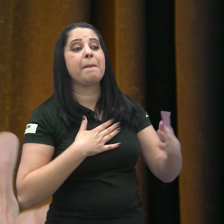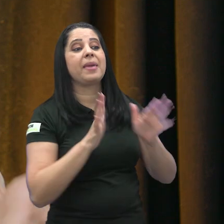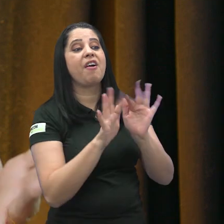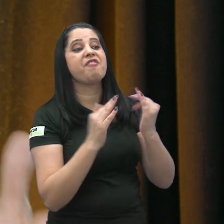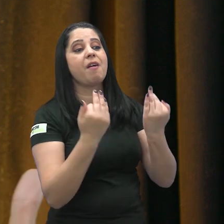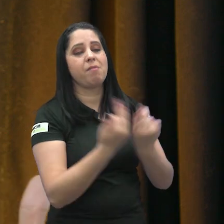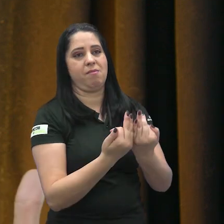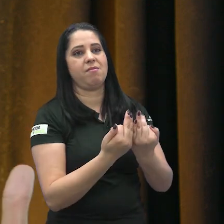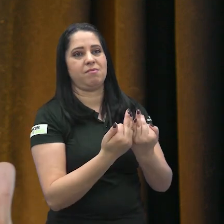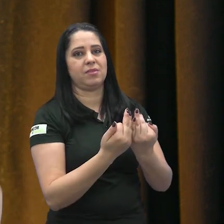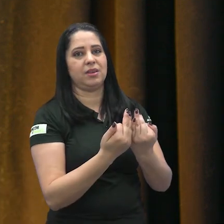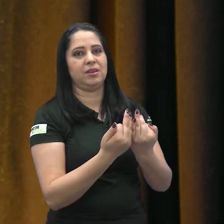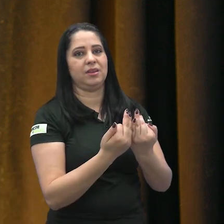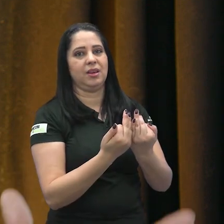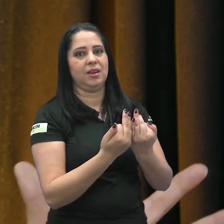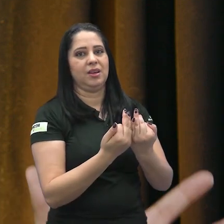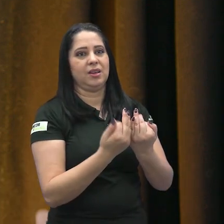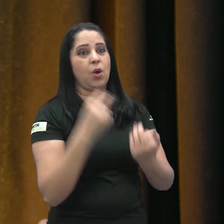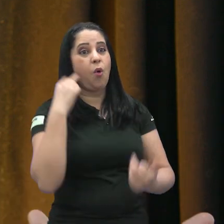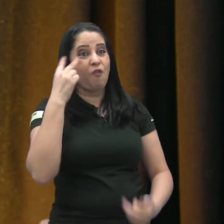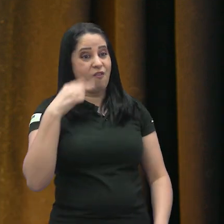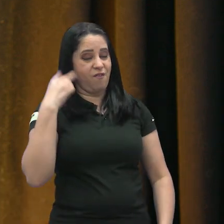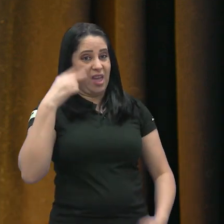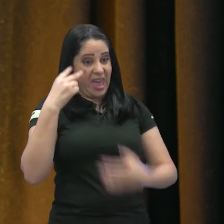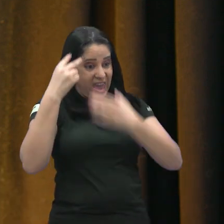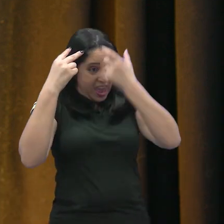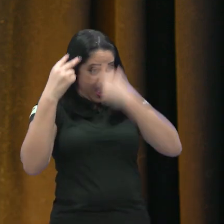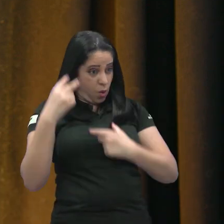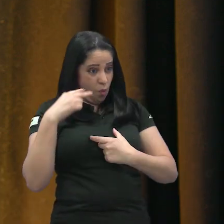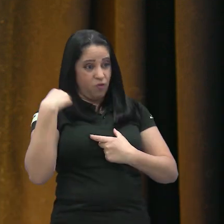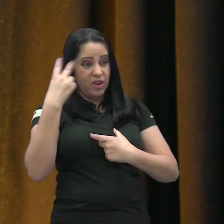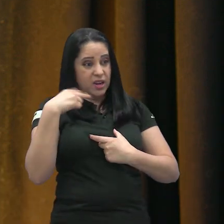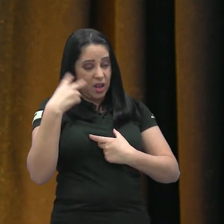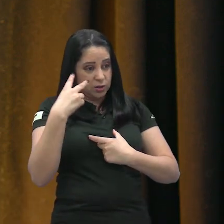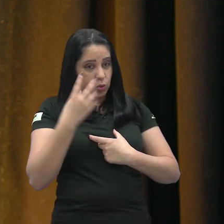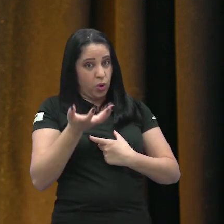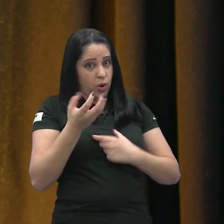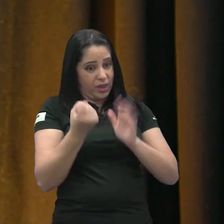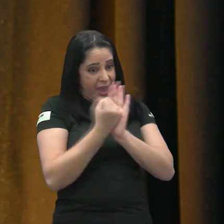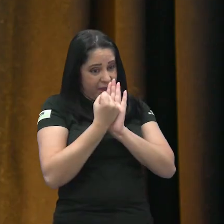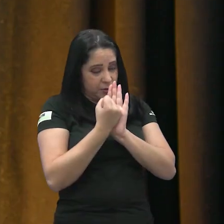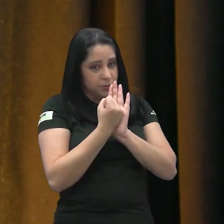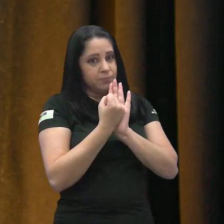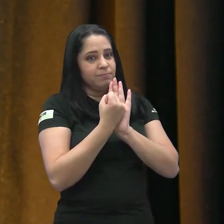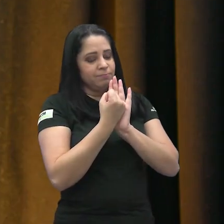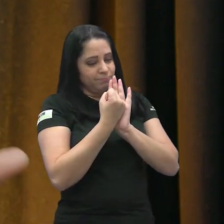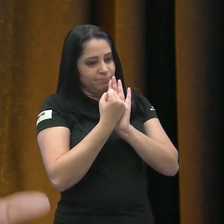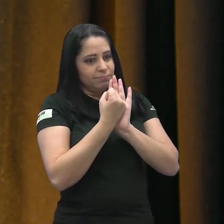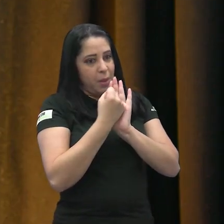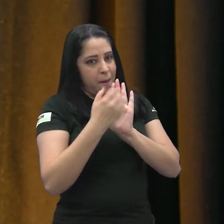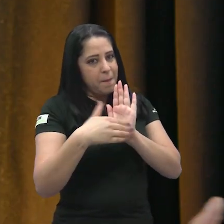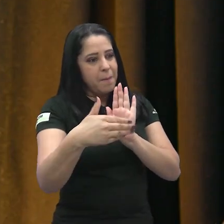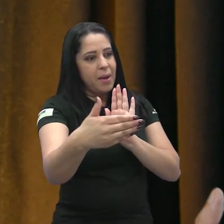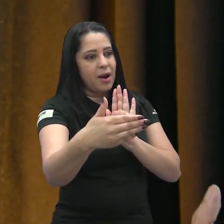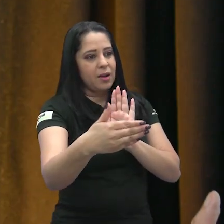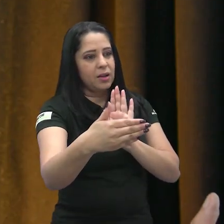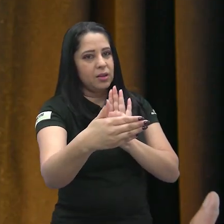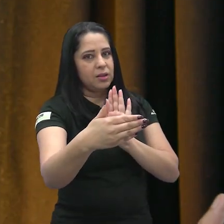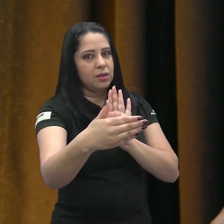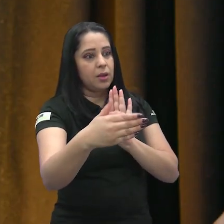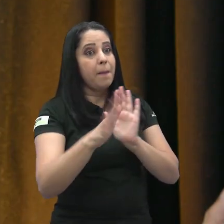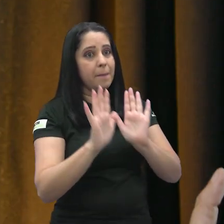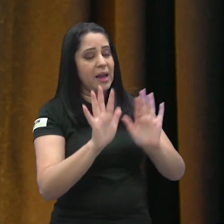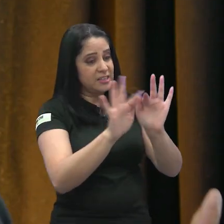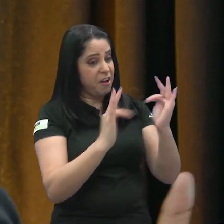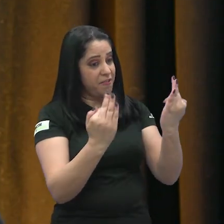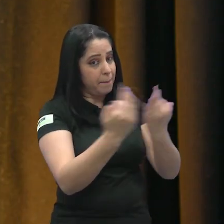explicação foi para a família entender que esse era um legado que eu queria levar, né? Juntos. Não eu lá na frente e eles lá para